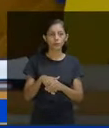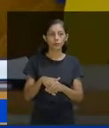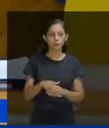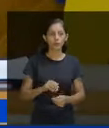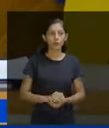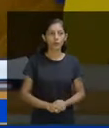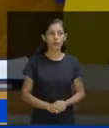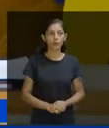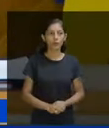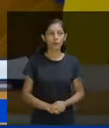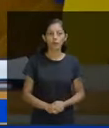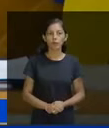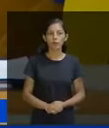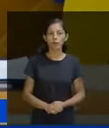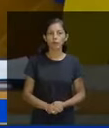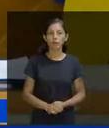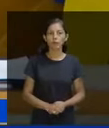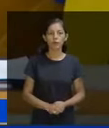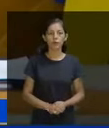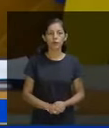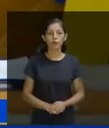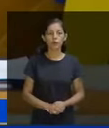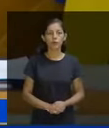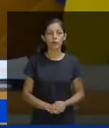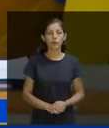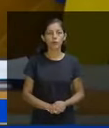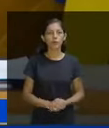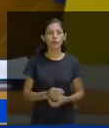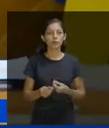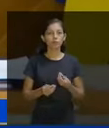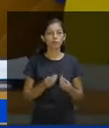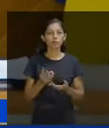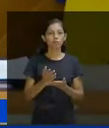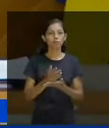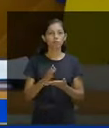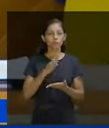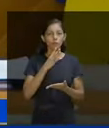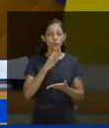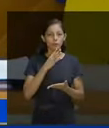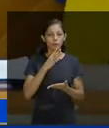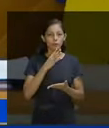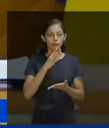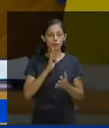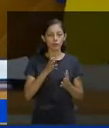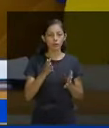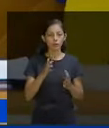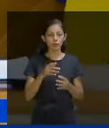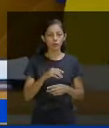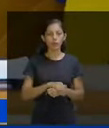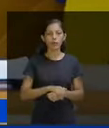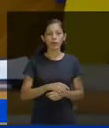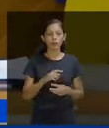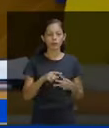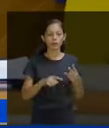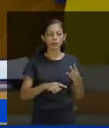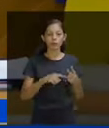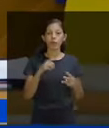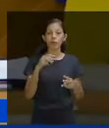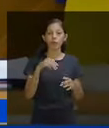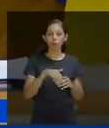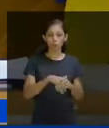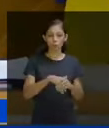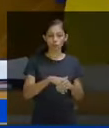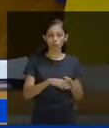ações conhecidas e, no mérito, há 3 votos para julgar procedente